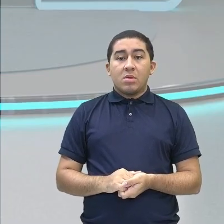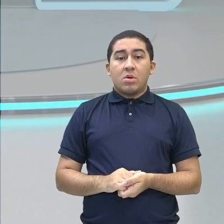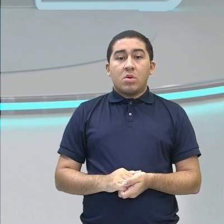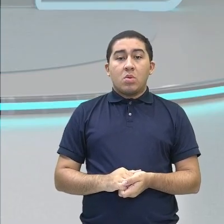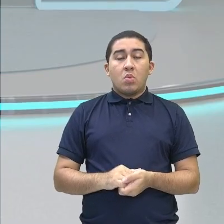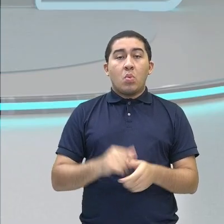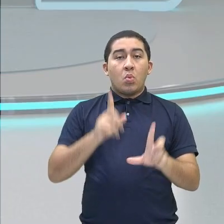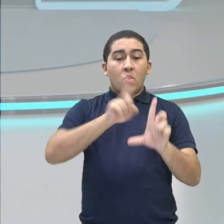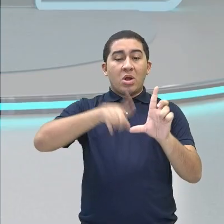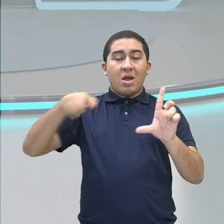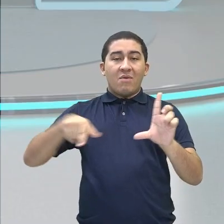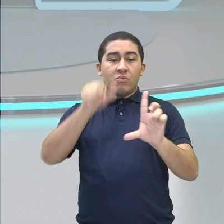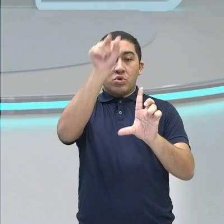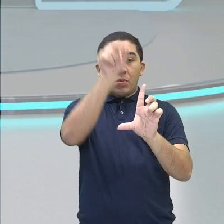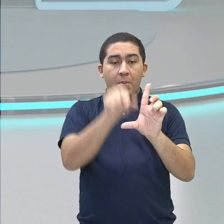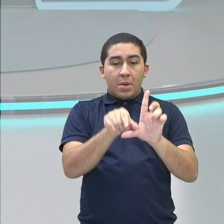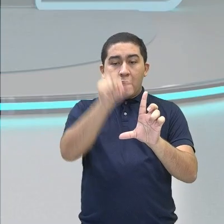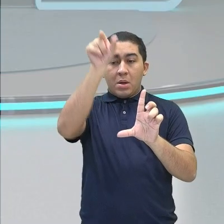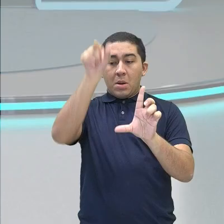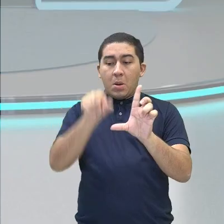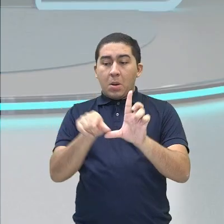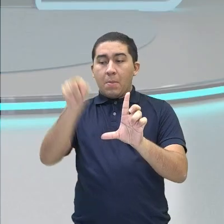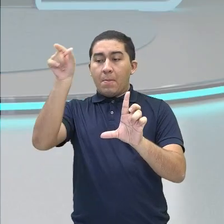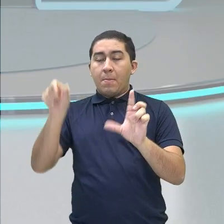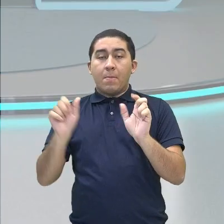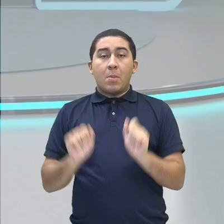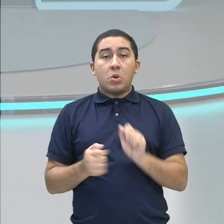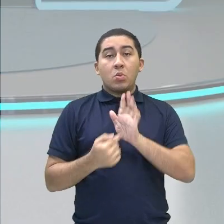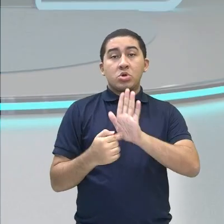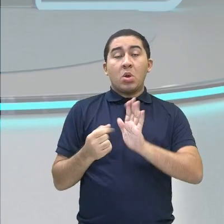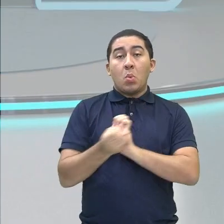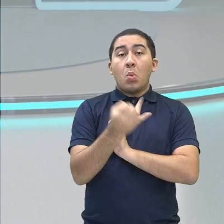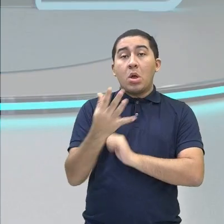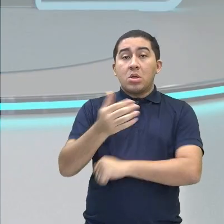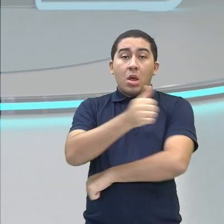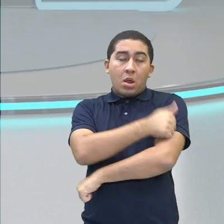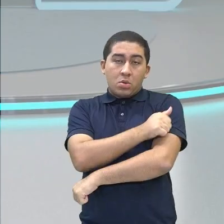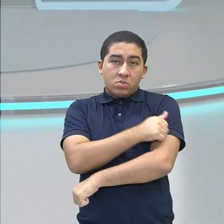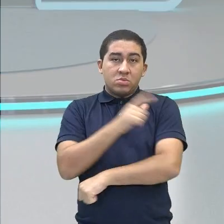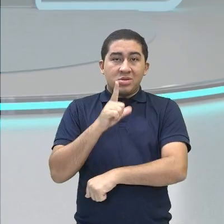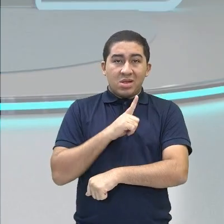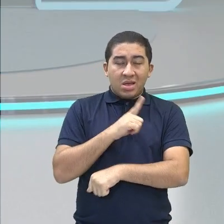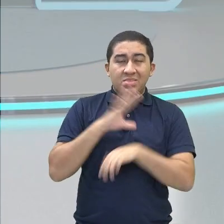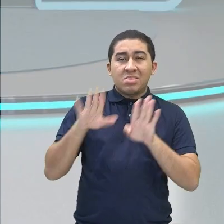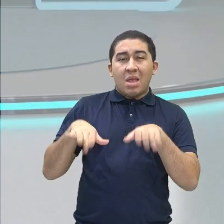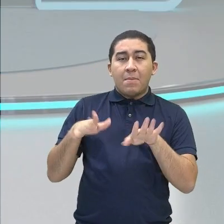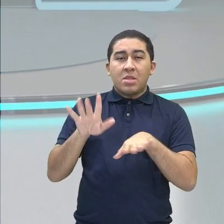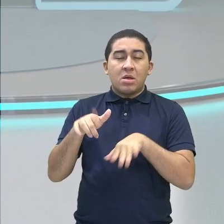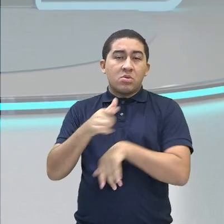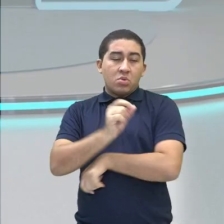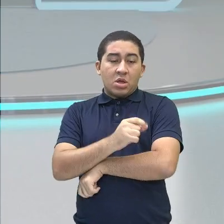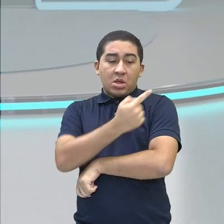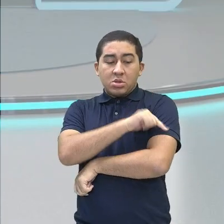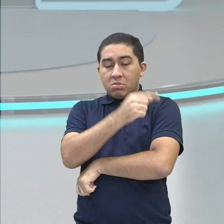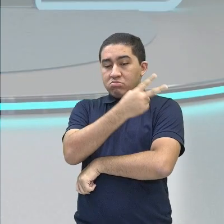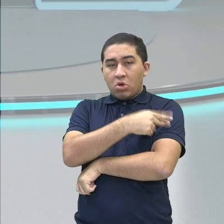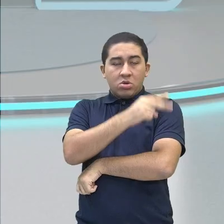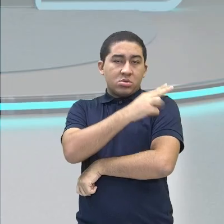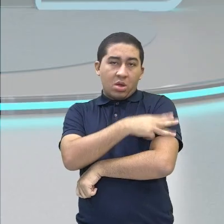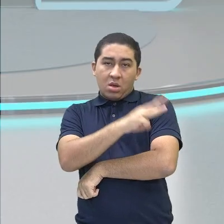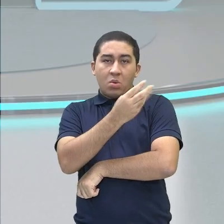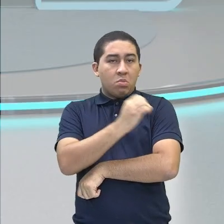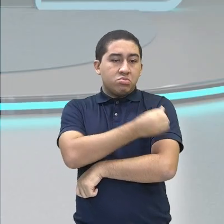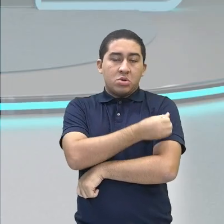pode mostrar quantos alunos existe por série, né? Um gráfico de pizza, ele